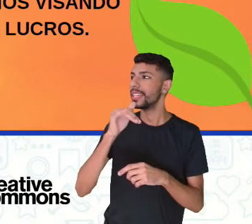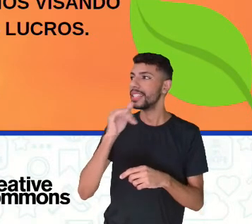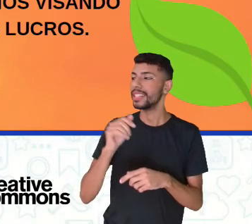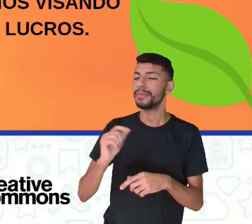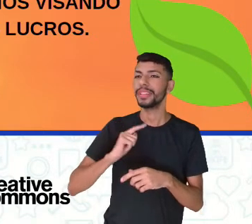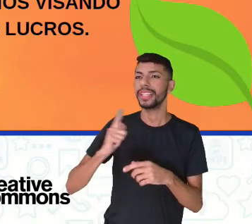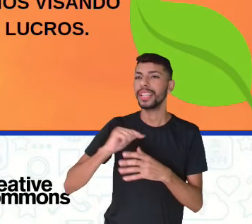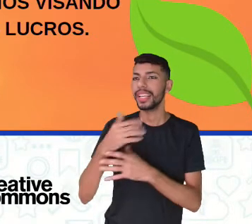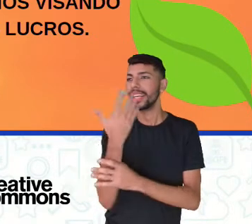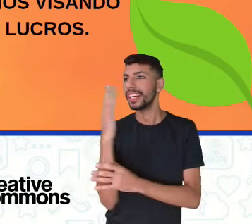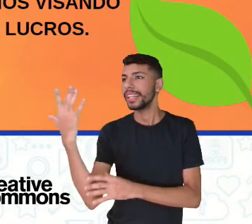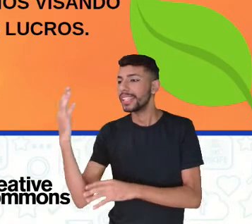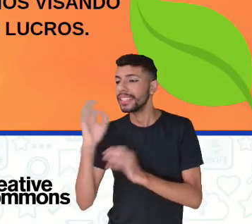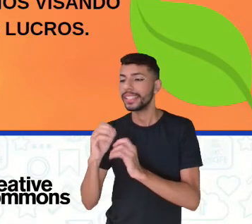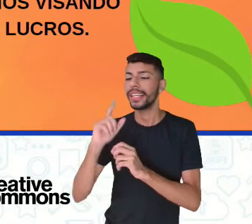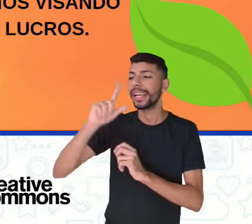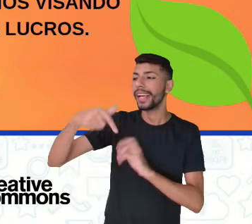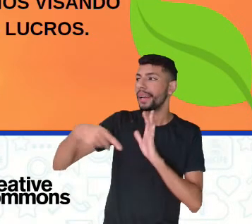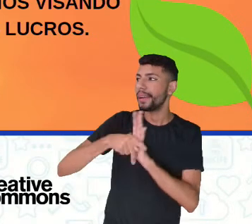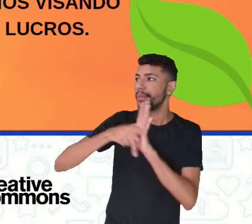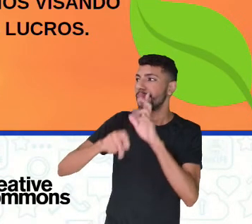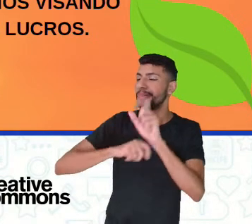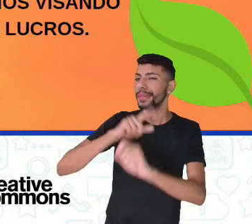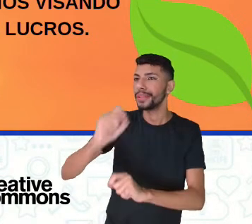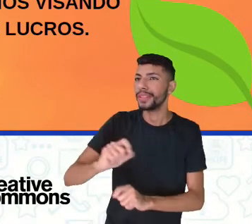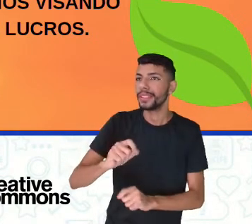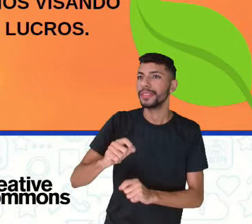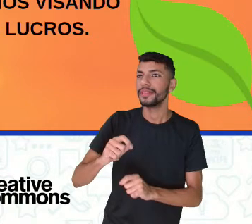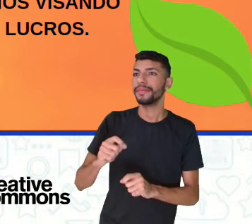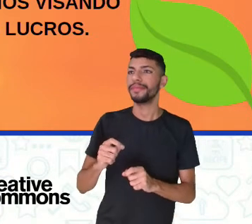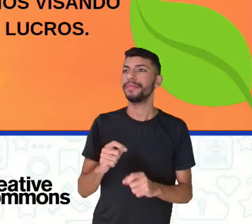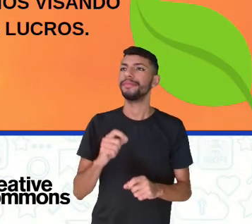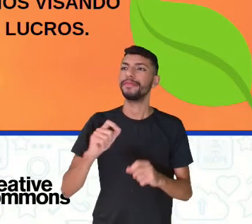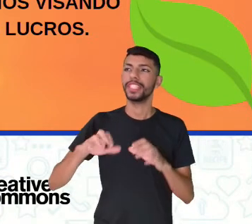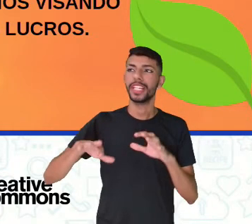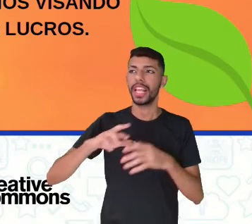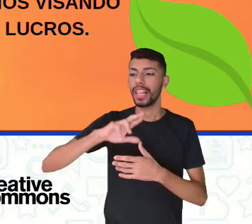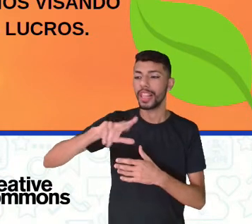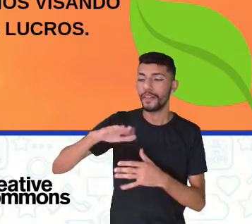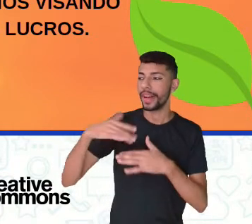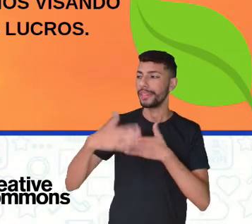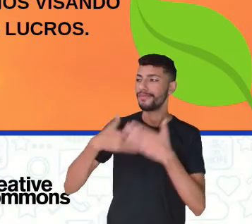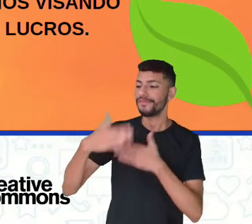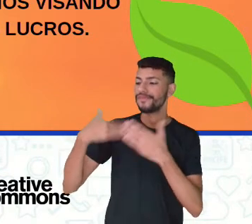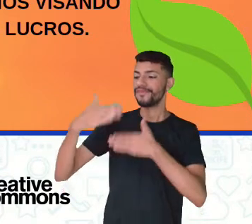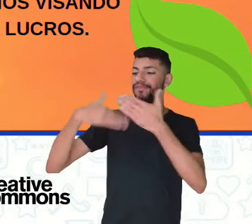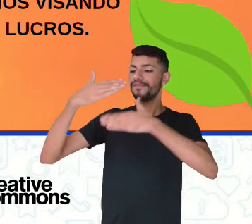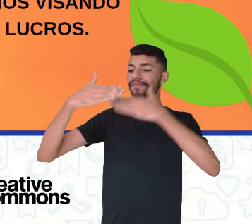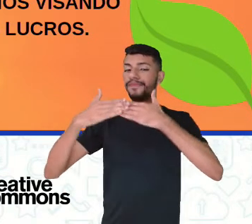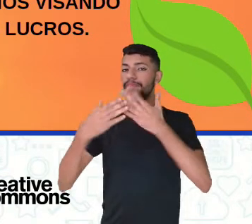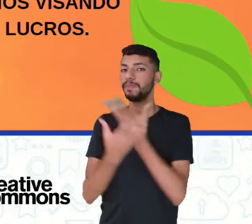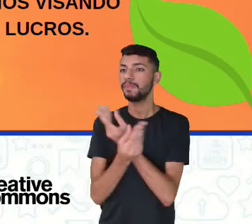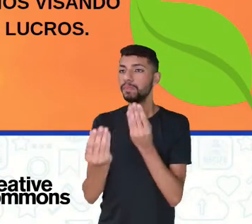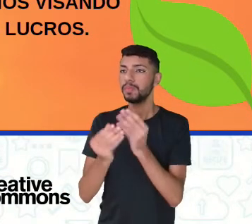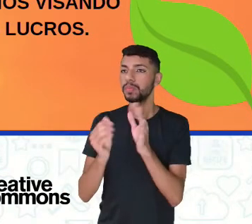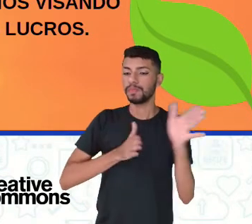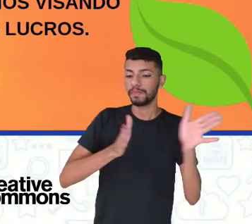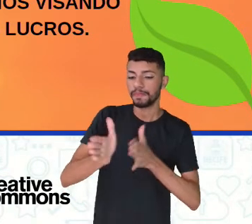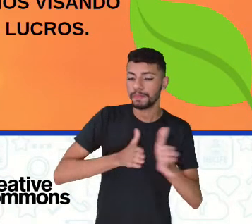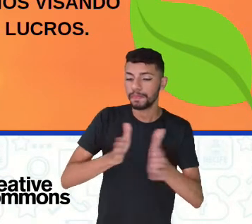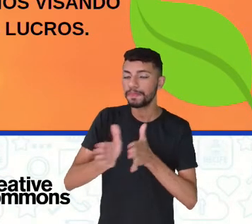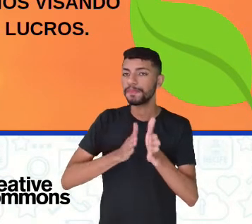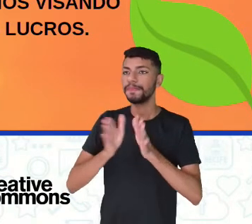É uma vegetação que ela não vai crescer, né, com um período de